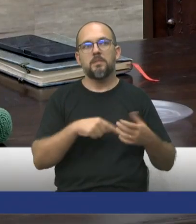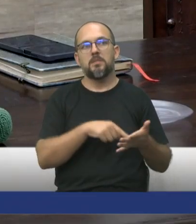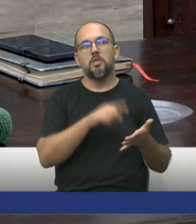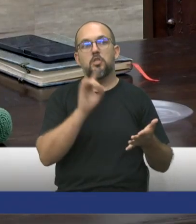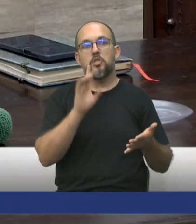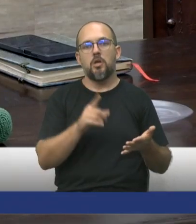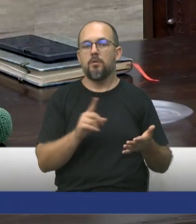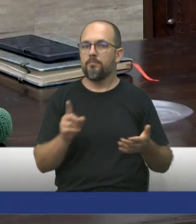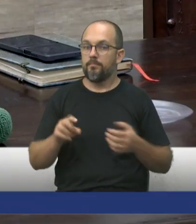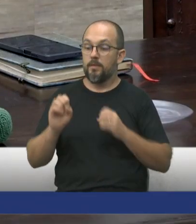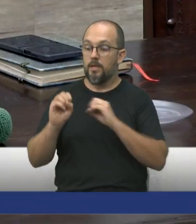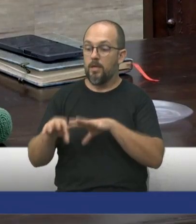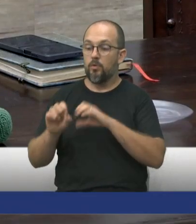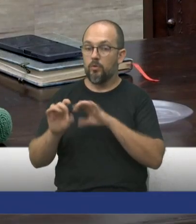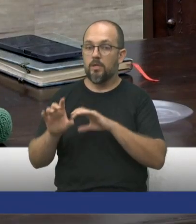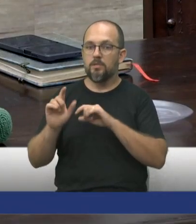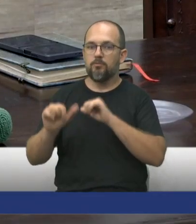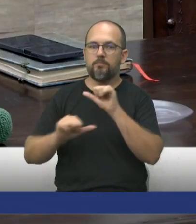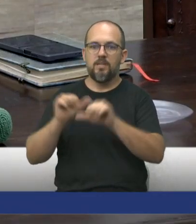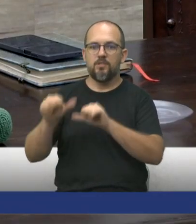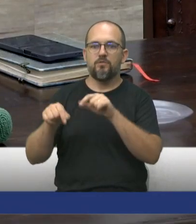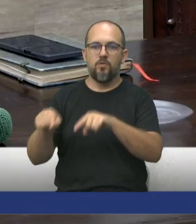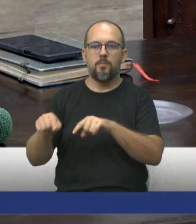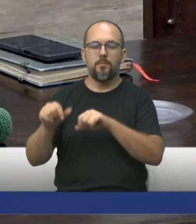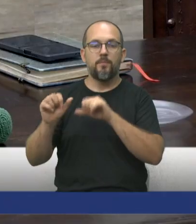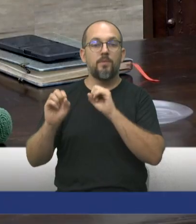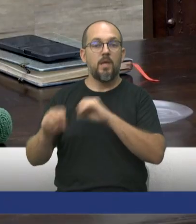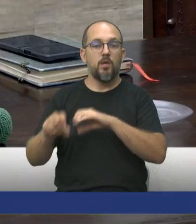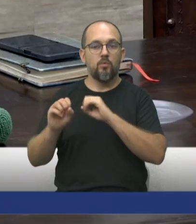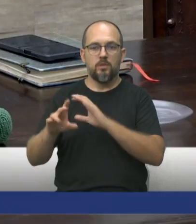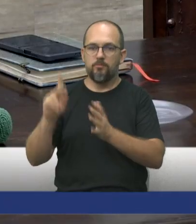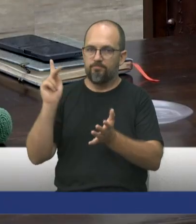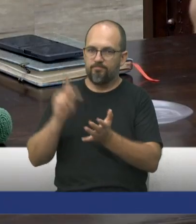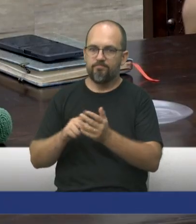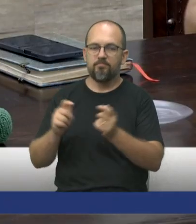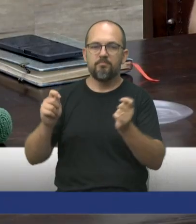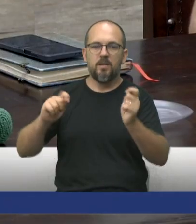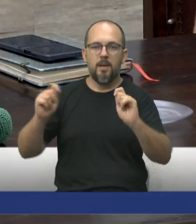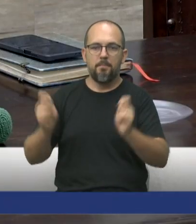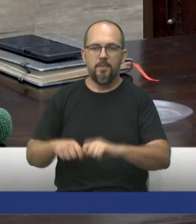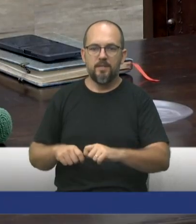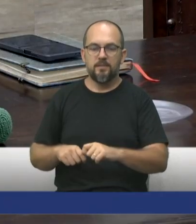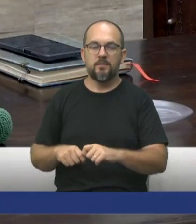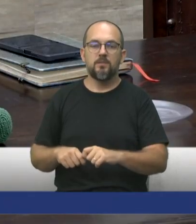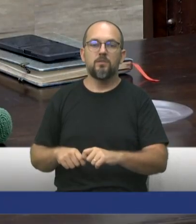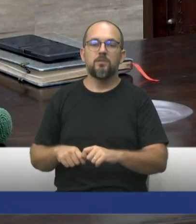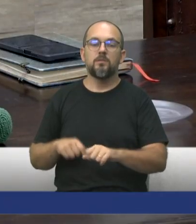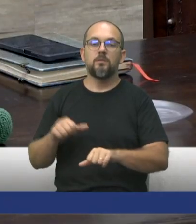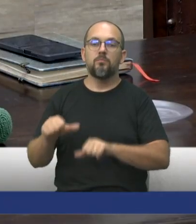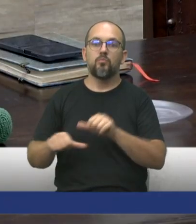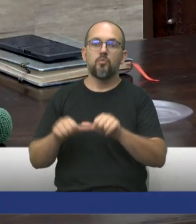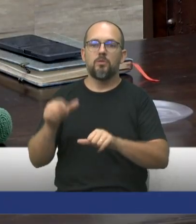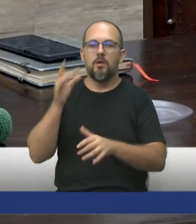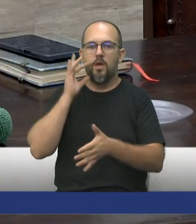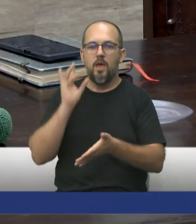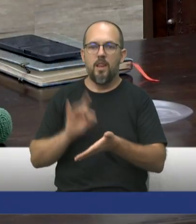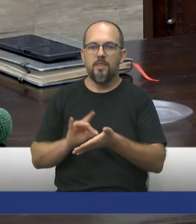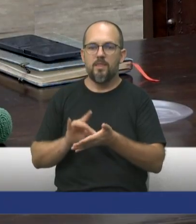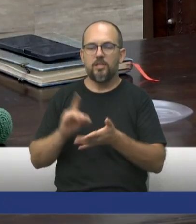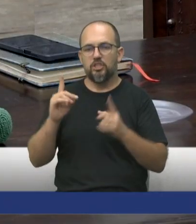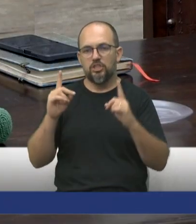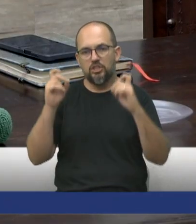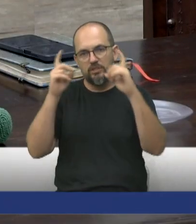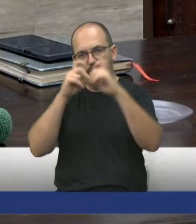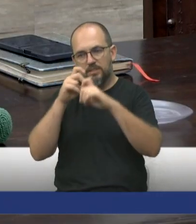a educação transforma, só a educação é efetivamente capaz de alterar essas realidades tão